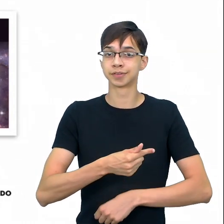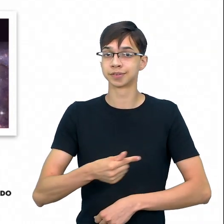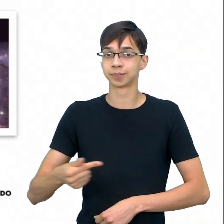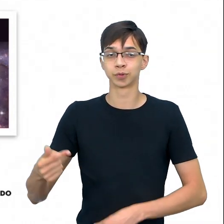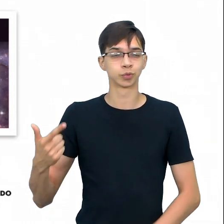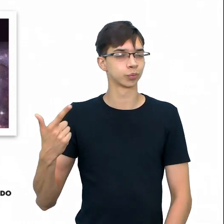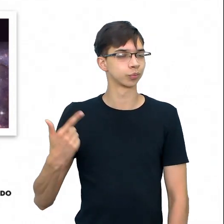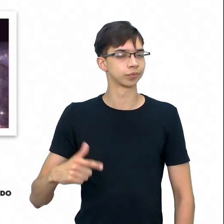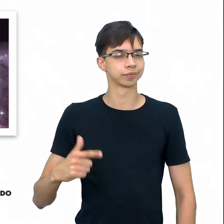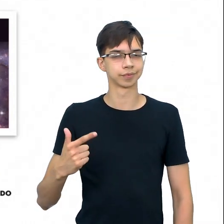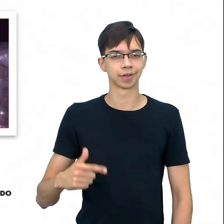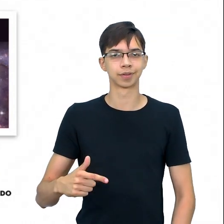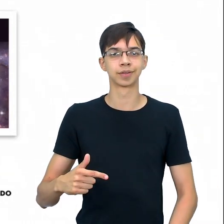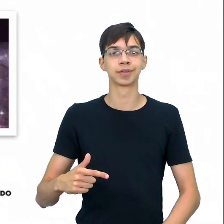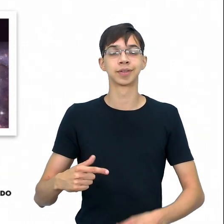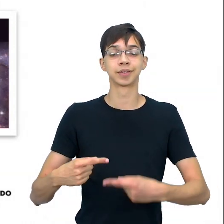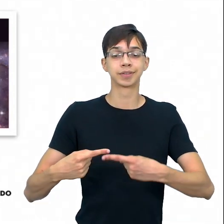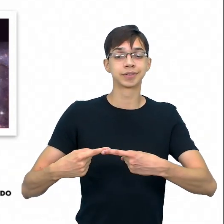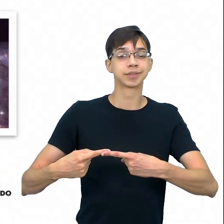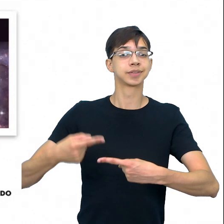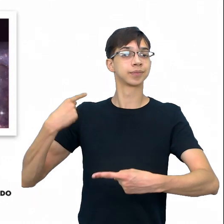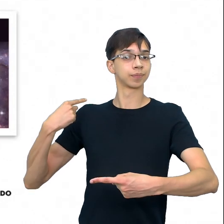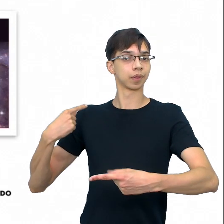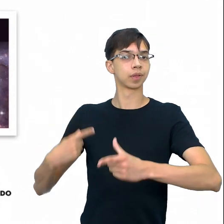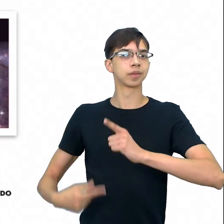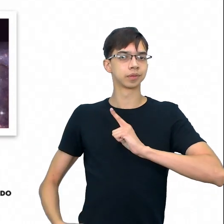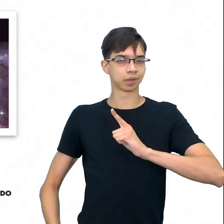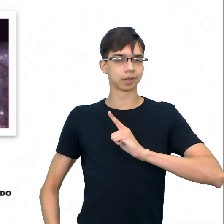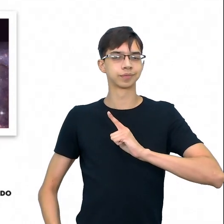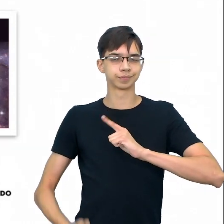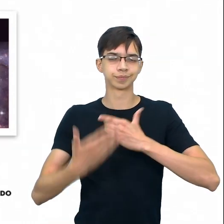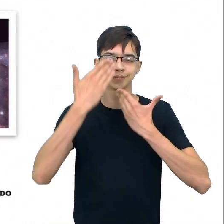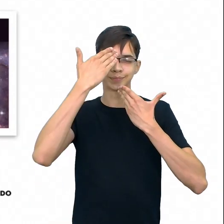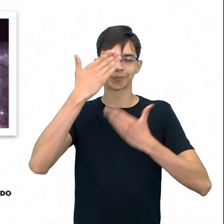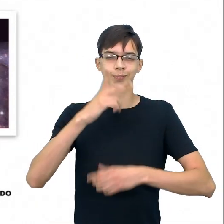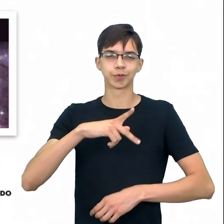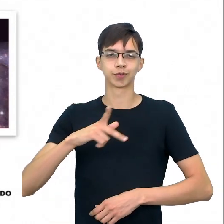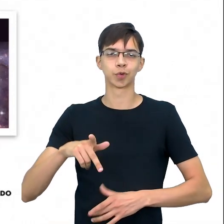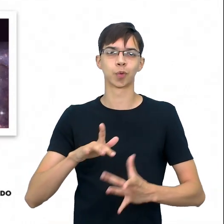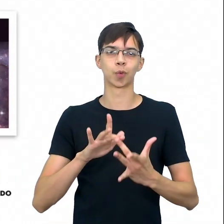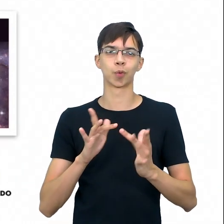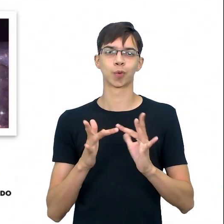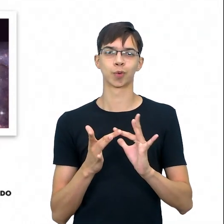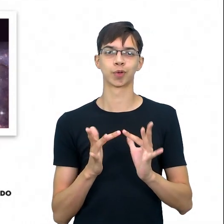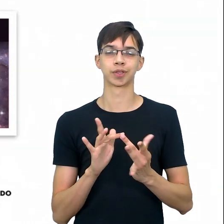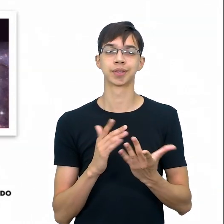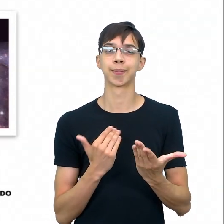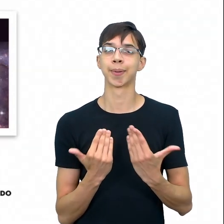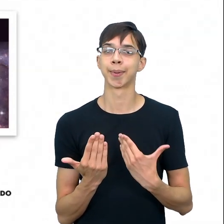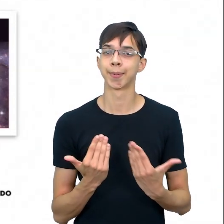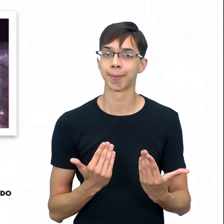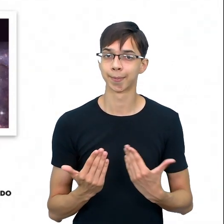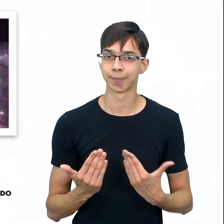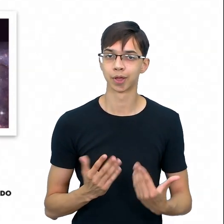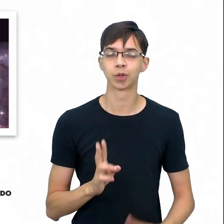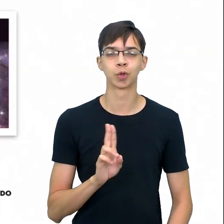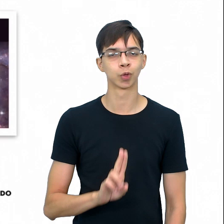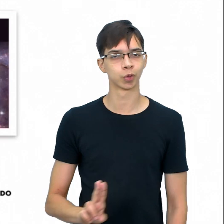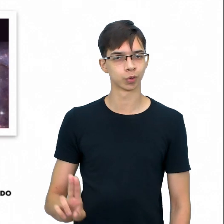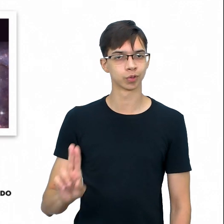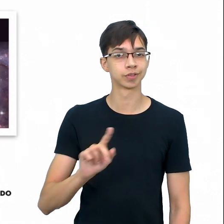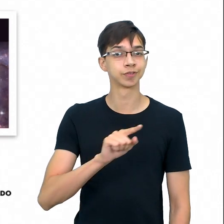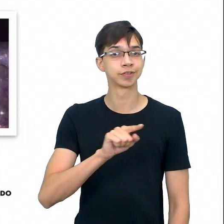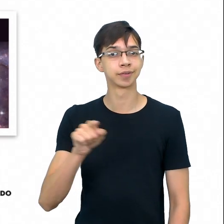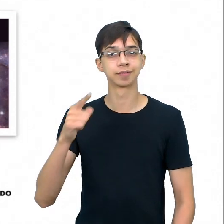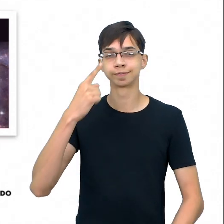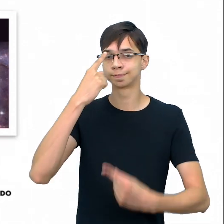mas da semana passada já tinha. Eu agradeço alguns professores que estão em contato com a gente. A gente já está utilizando as ideias de vocês para